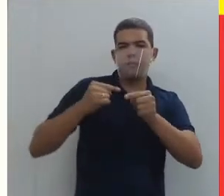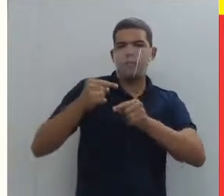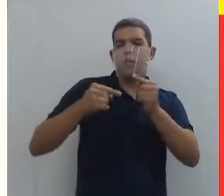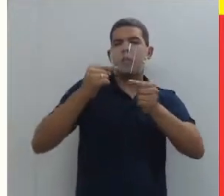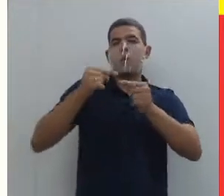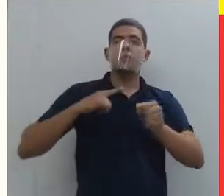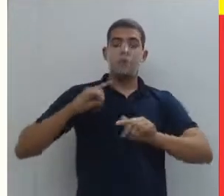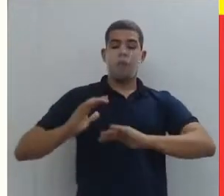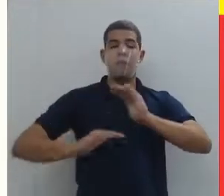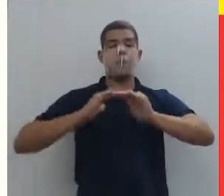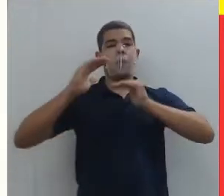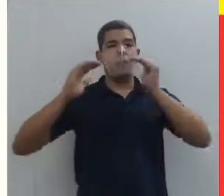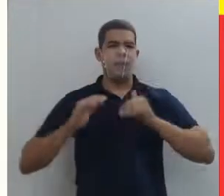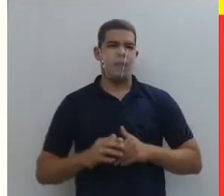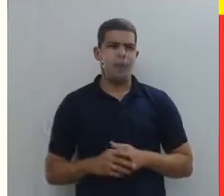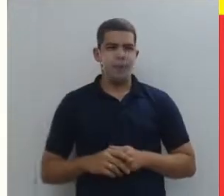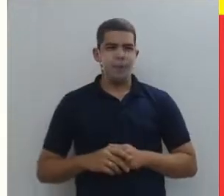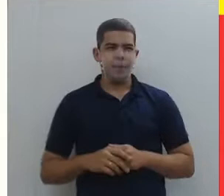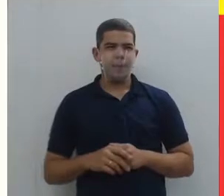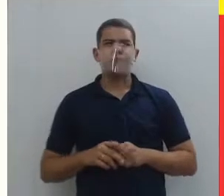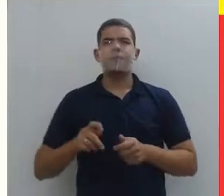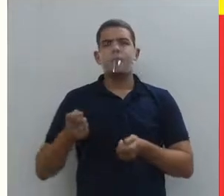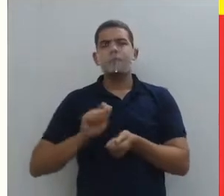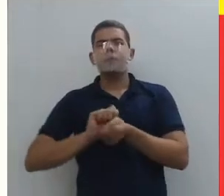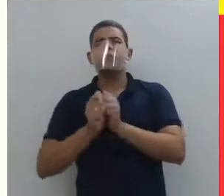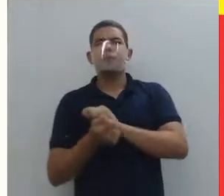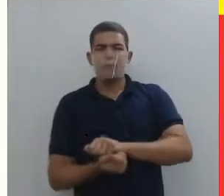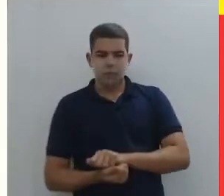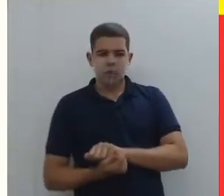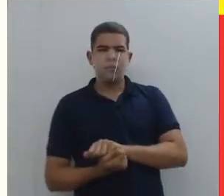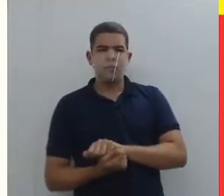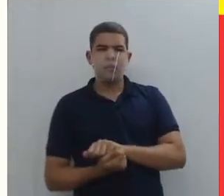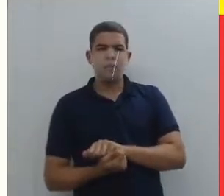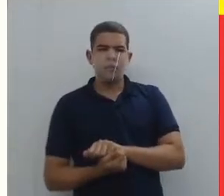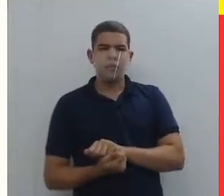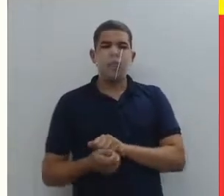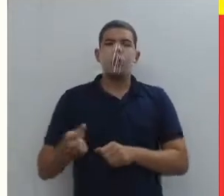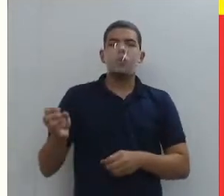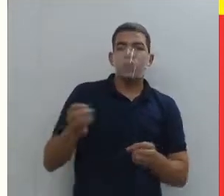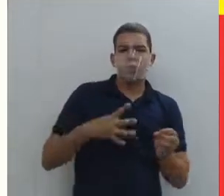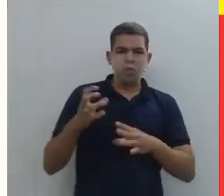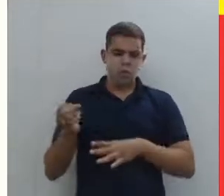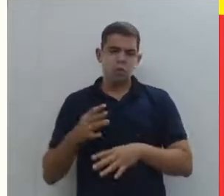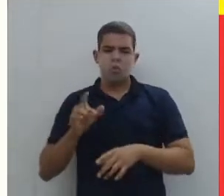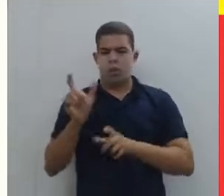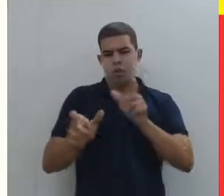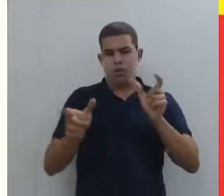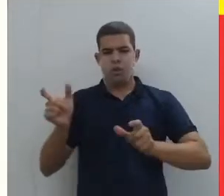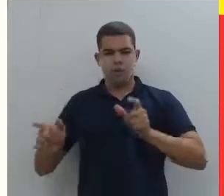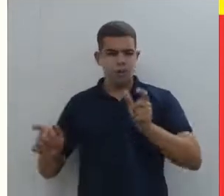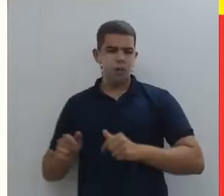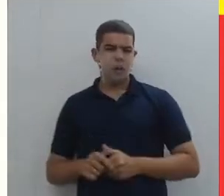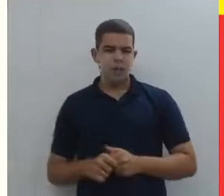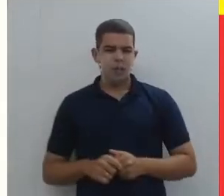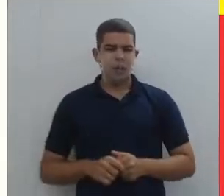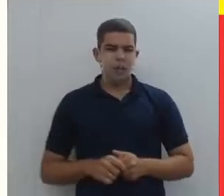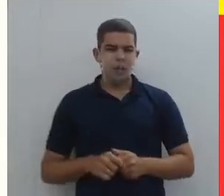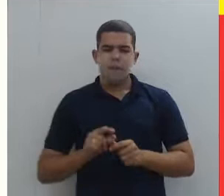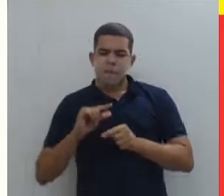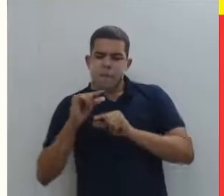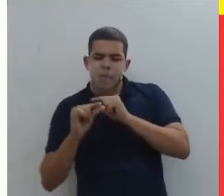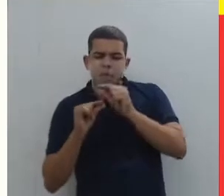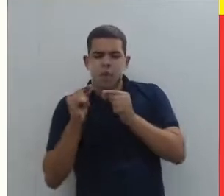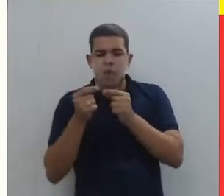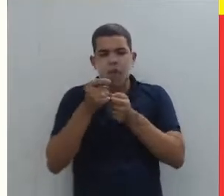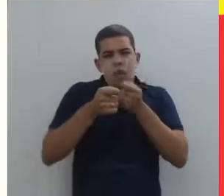cadeia evolutiva de espécies vai se adaptando, originando novos indivíduos, novos